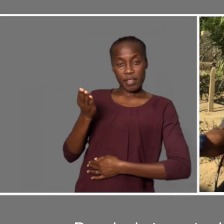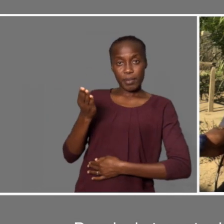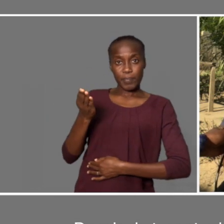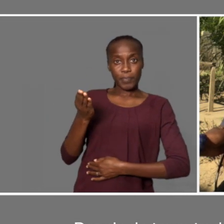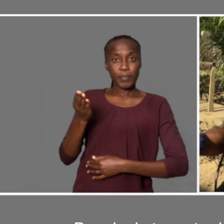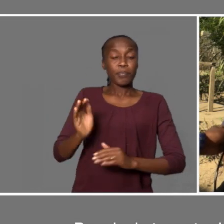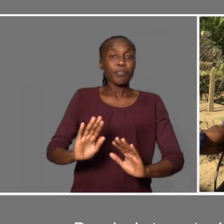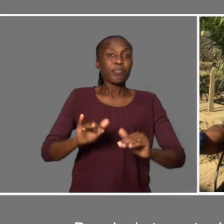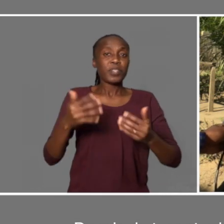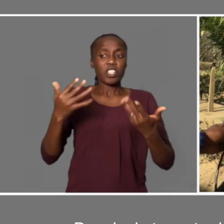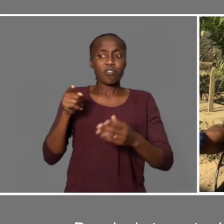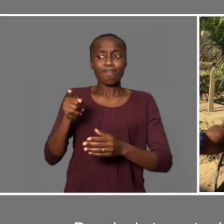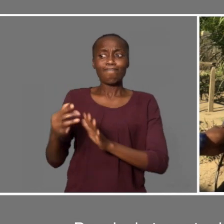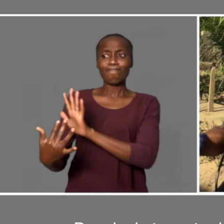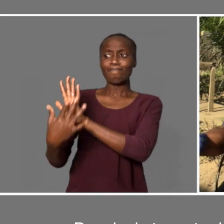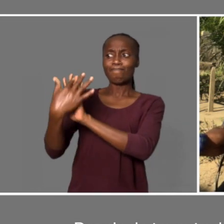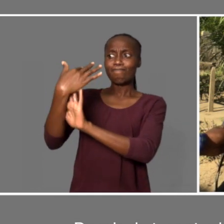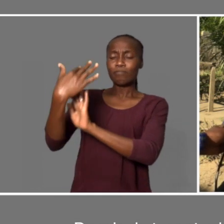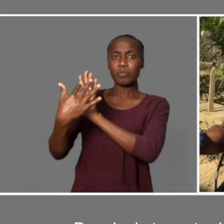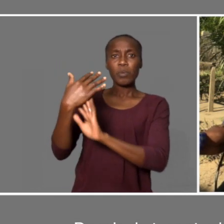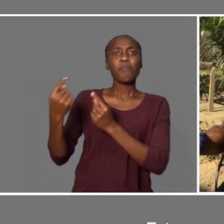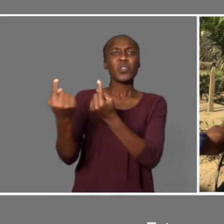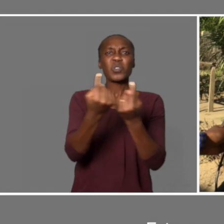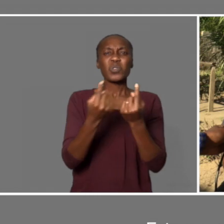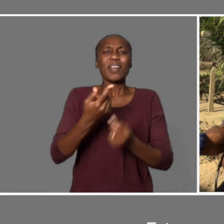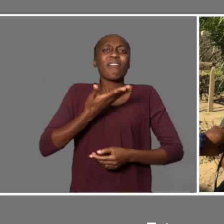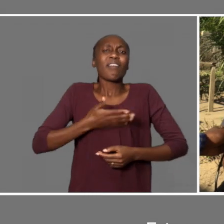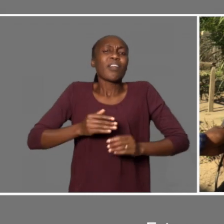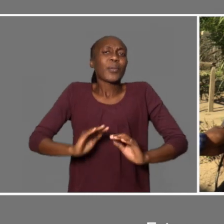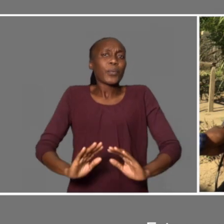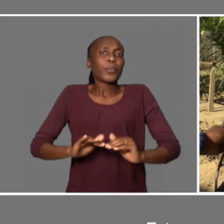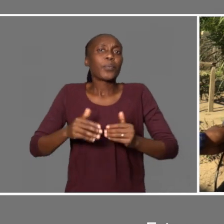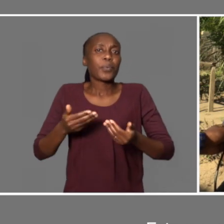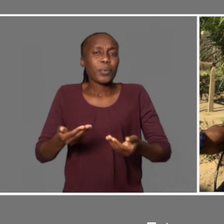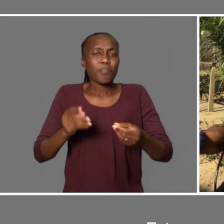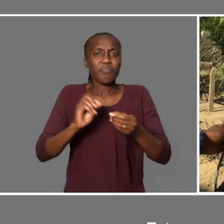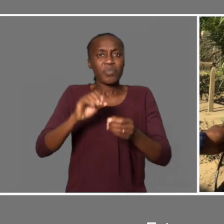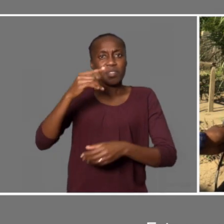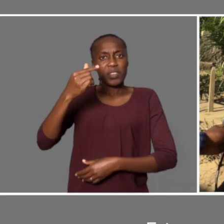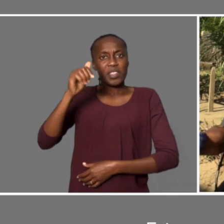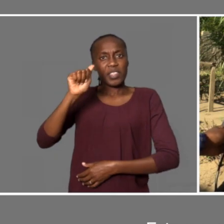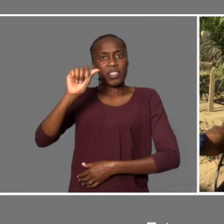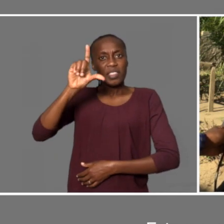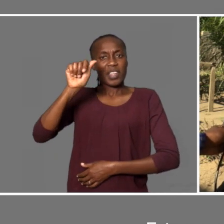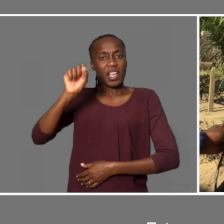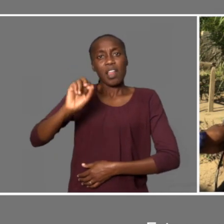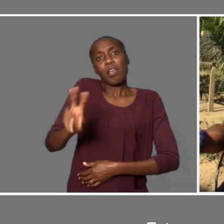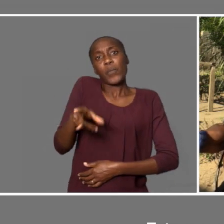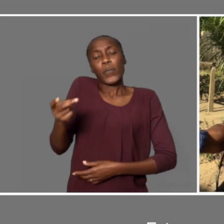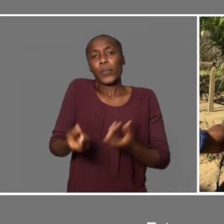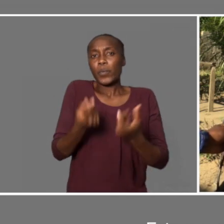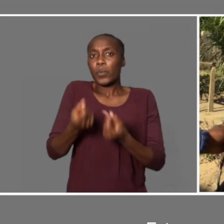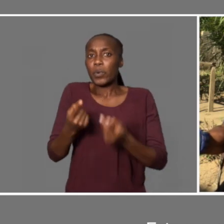explicou-me algumas situações que o miúdo estava a precisar, de talas e outras coisas em diante, de algum acompanhamento,